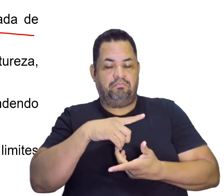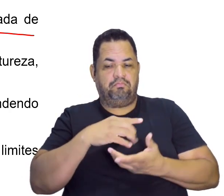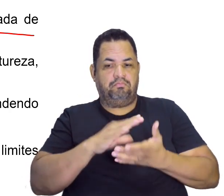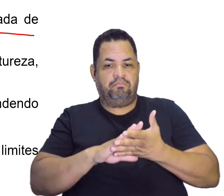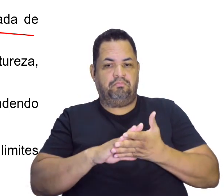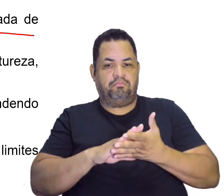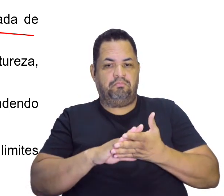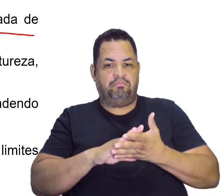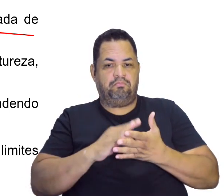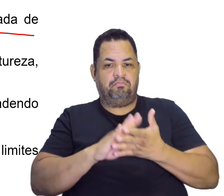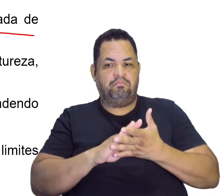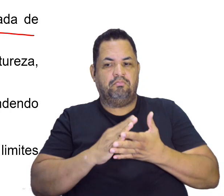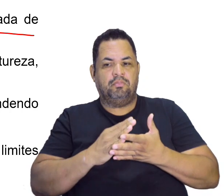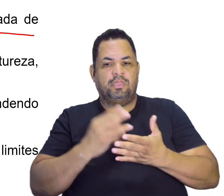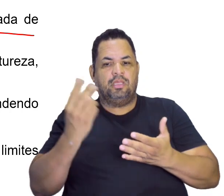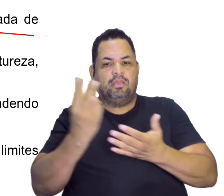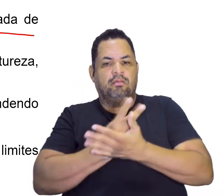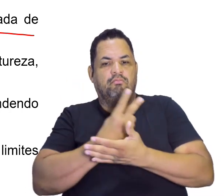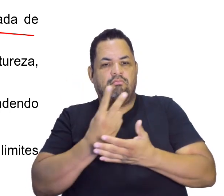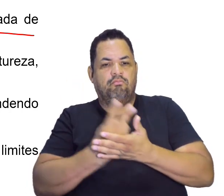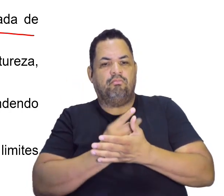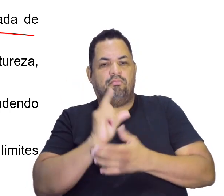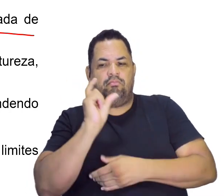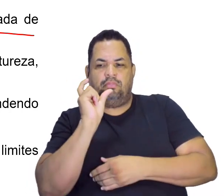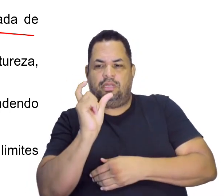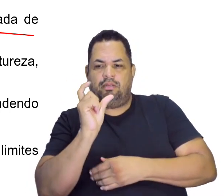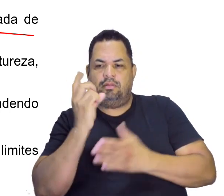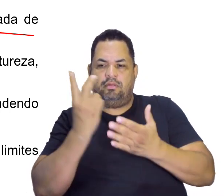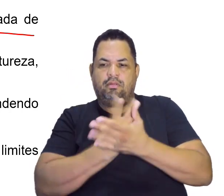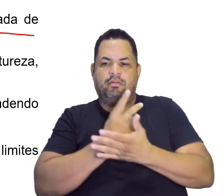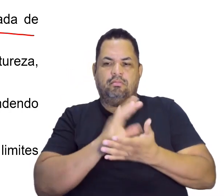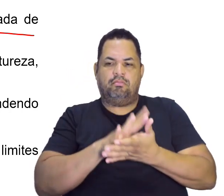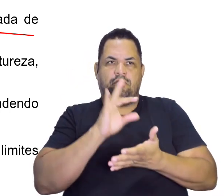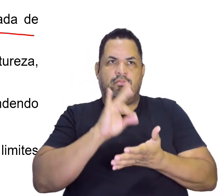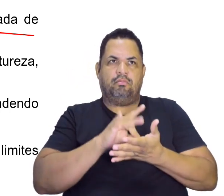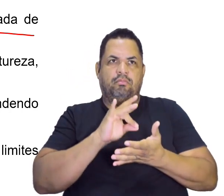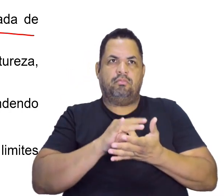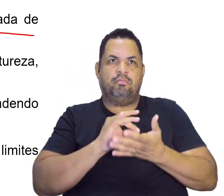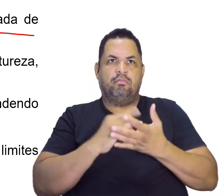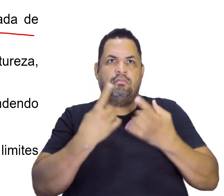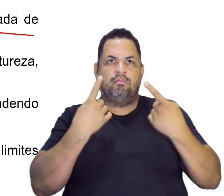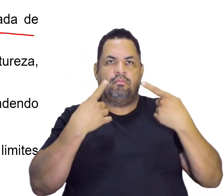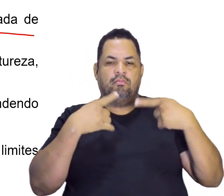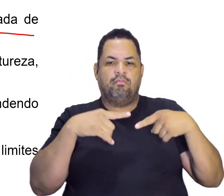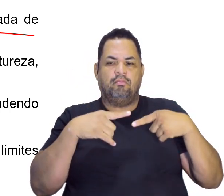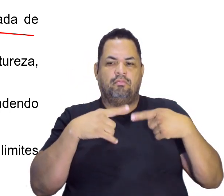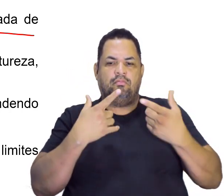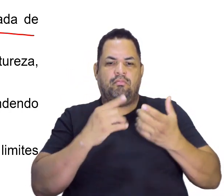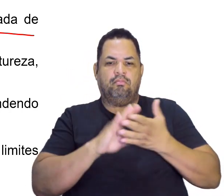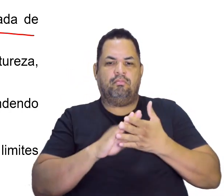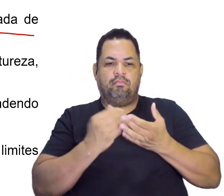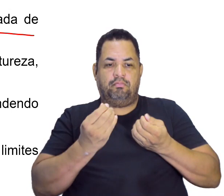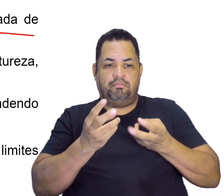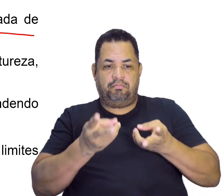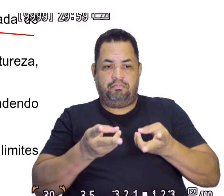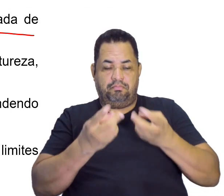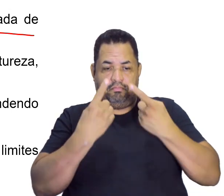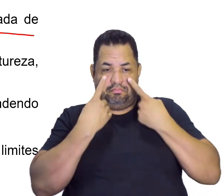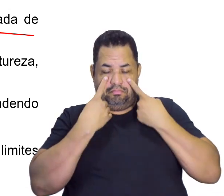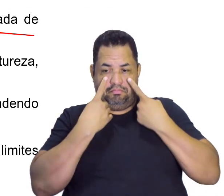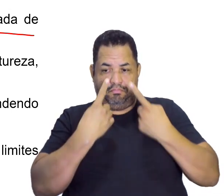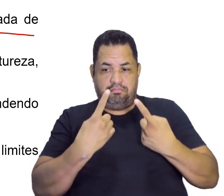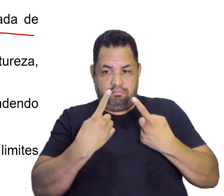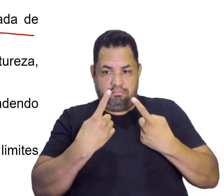Onde tem fake news, aí, onde o que é verdade, o que está contradizendo ou não, você tem que estar atento